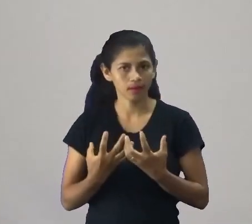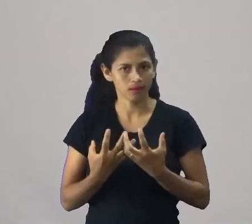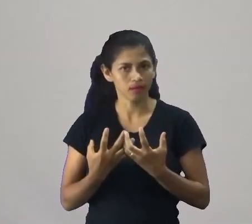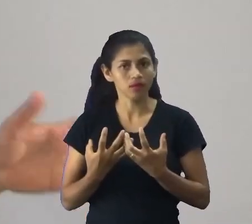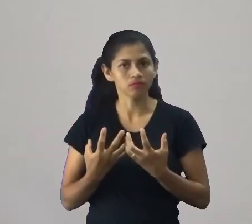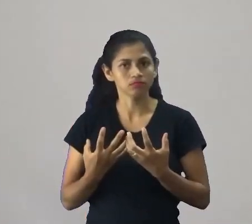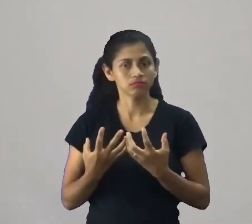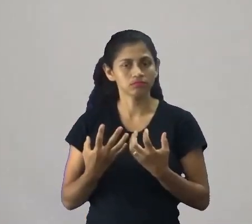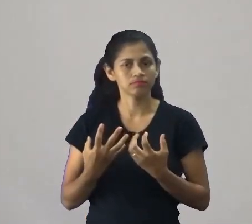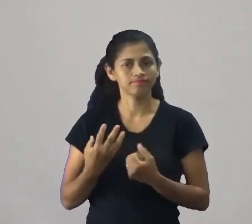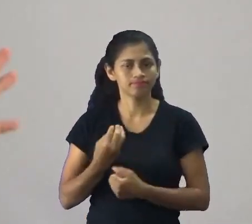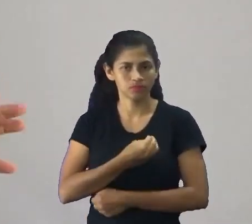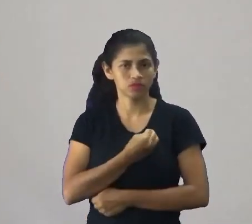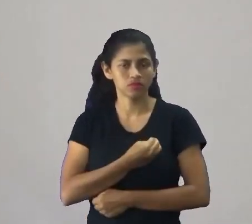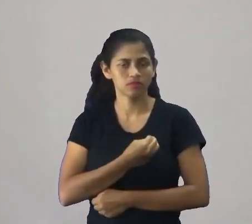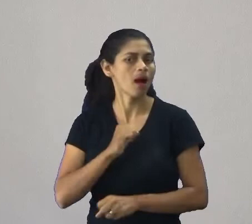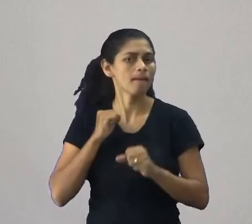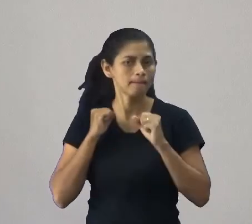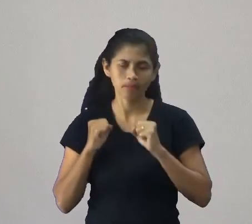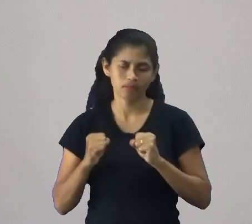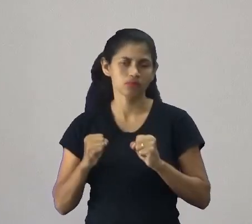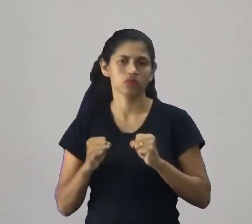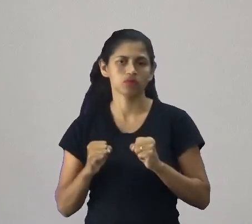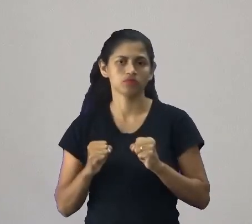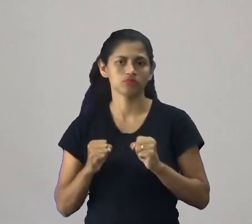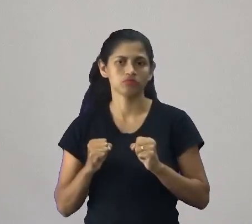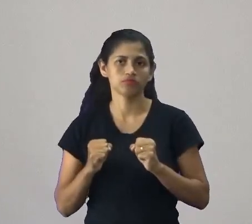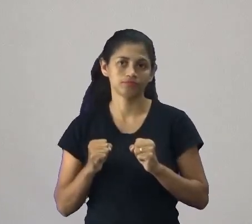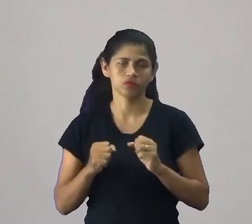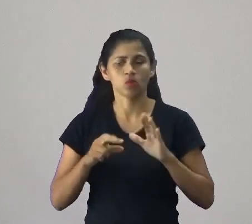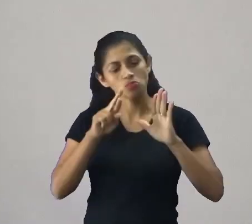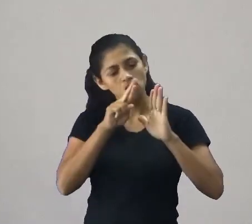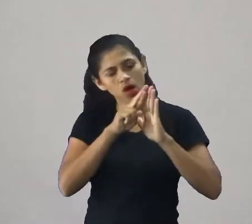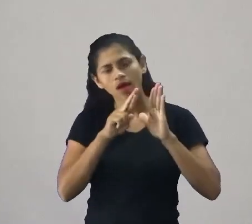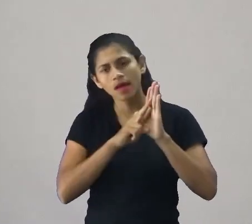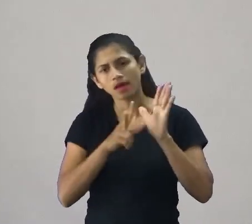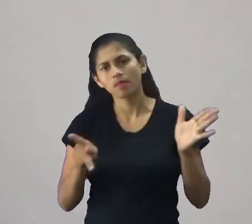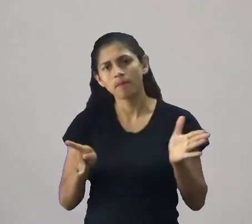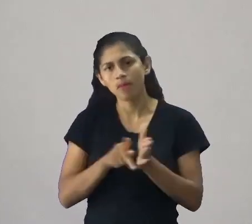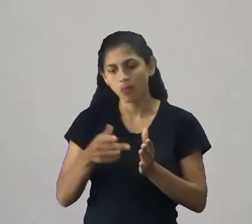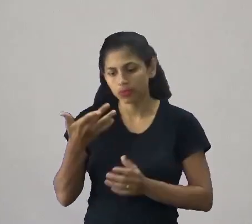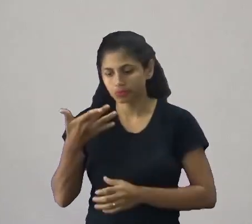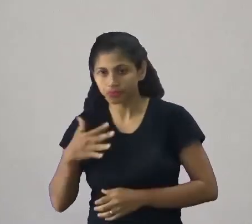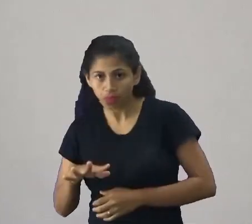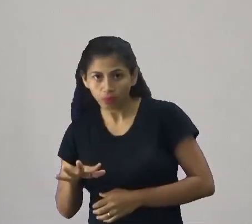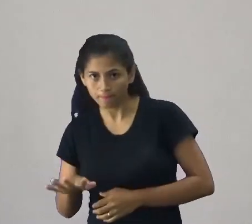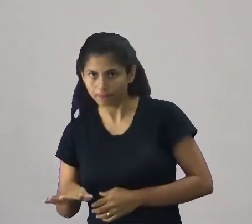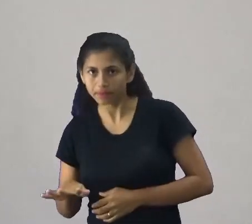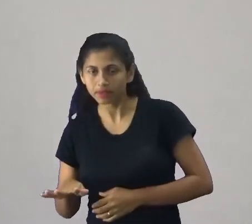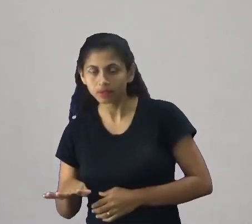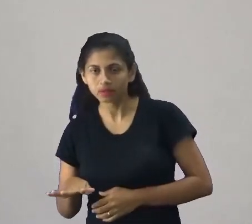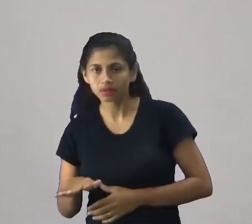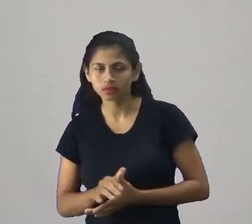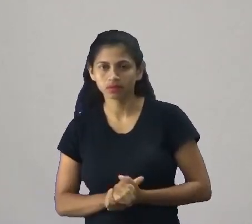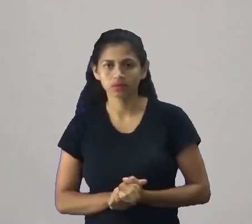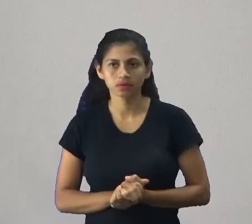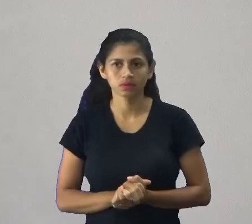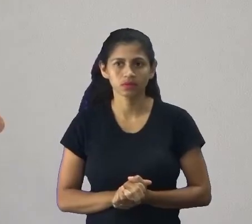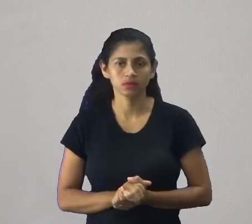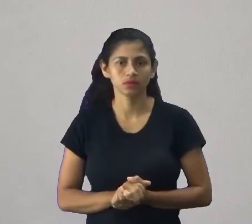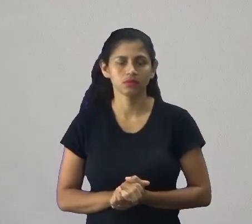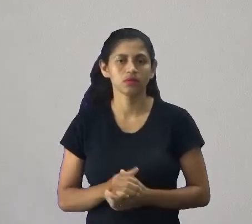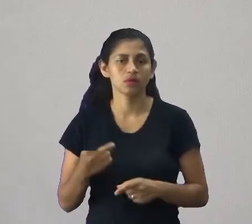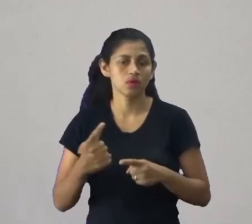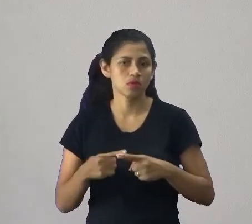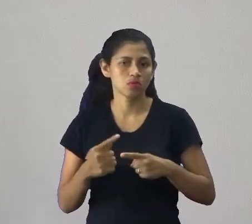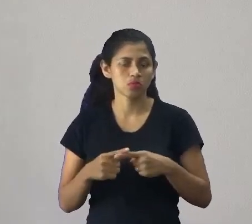mais novo aqui brincar, mas a gente faz uma regrinha adaptada para ele. Por quê? Porque a gente quer que todo mundo vive em si, por mais que nem todo mundo tenha a